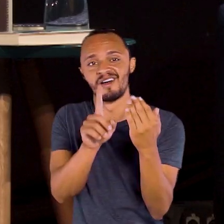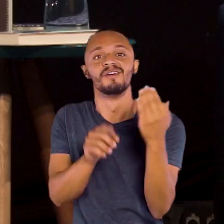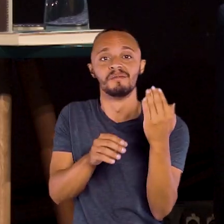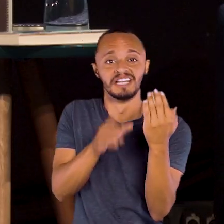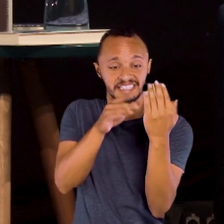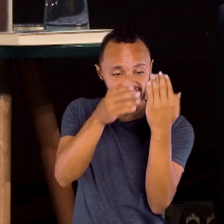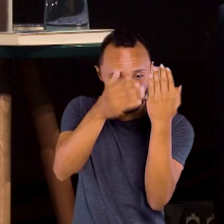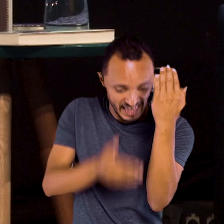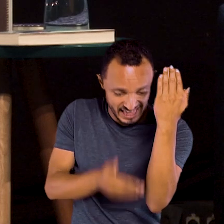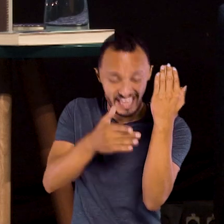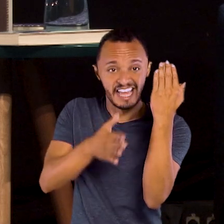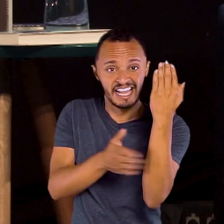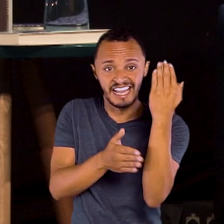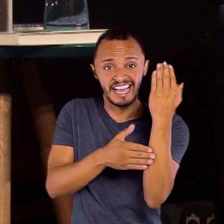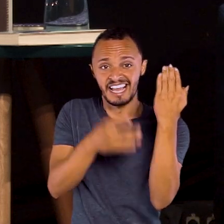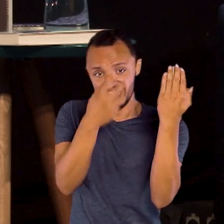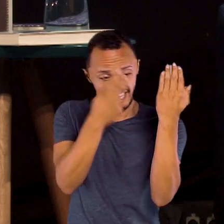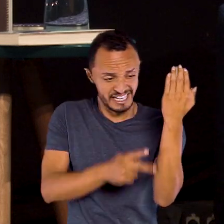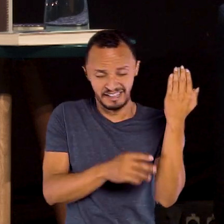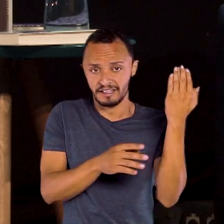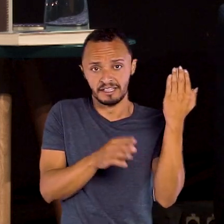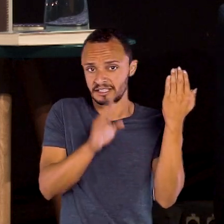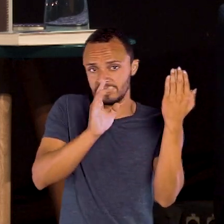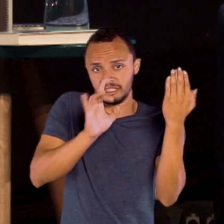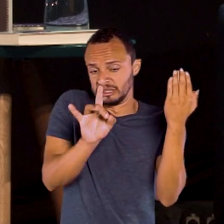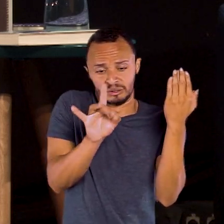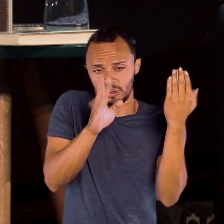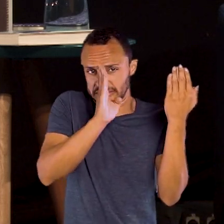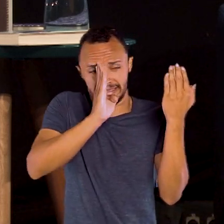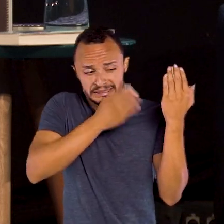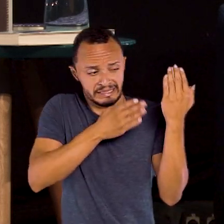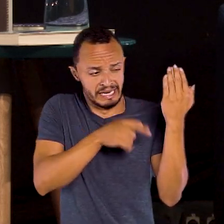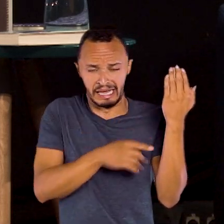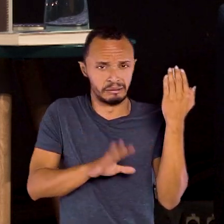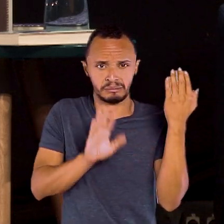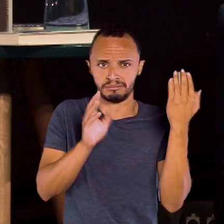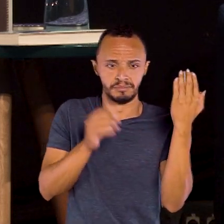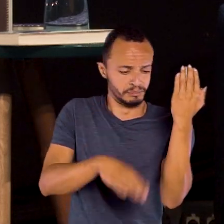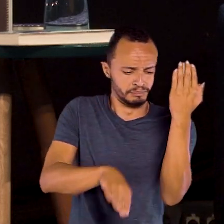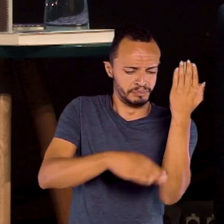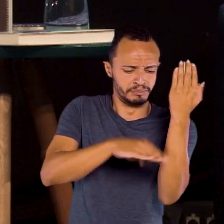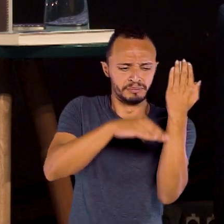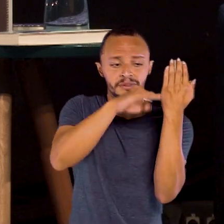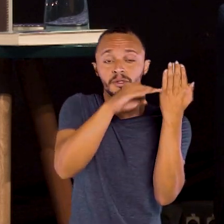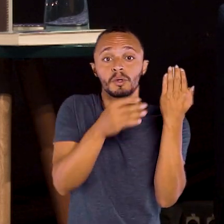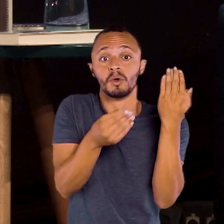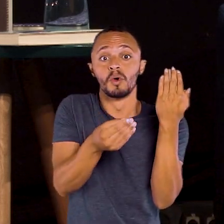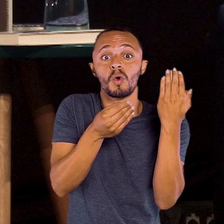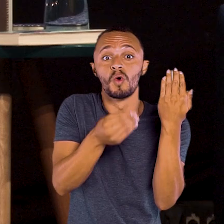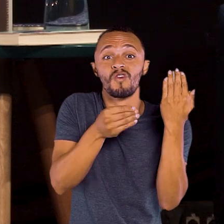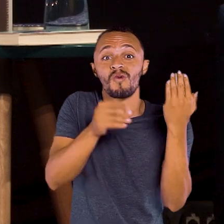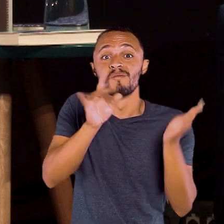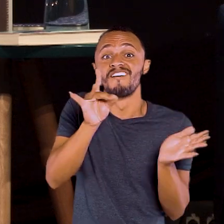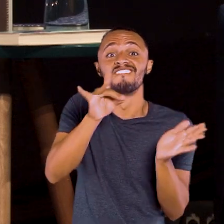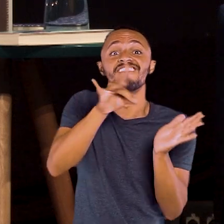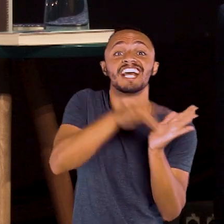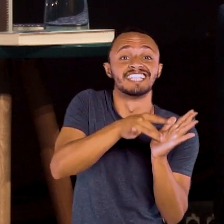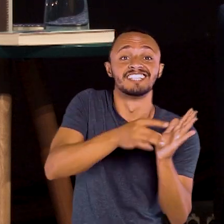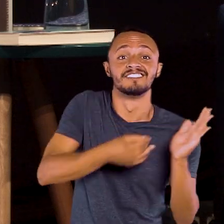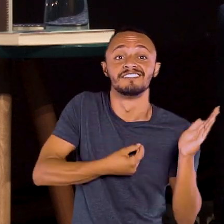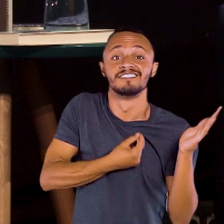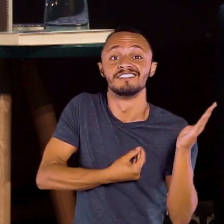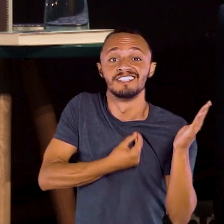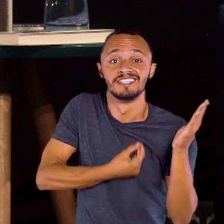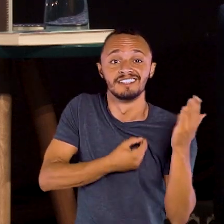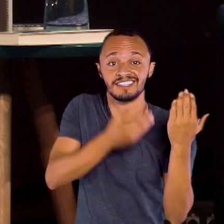e o quanto, né, o edifício fala pelos seus moradores, né. Então, o que eu